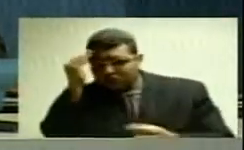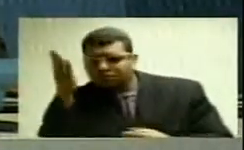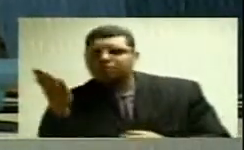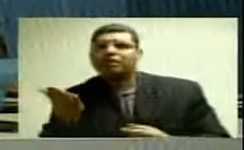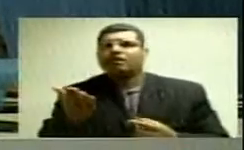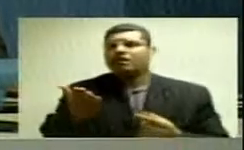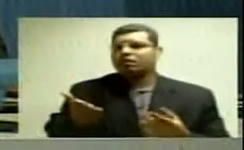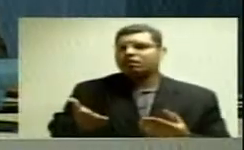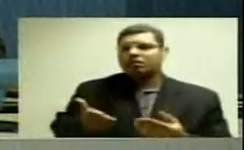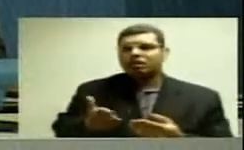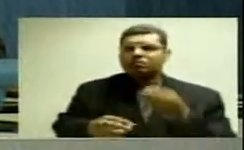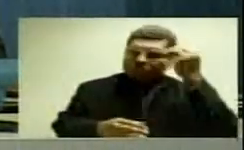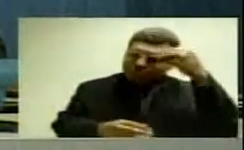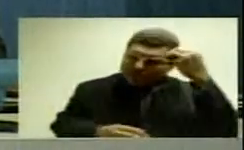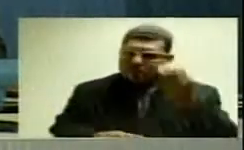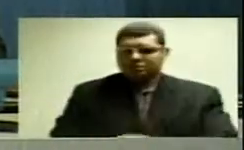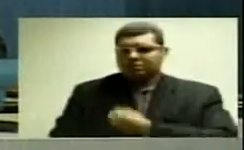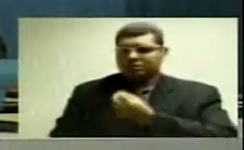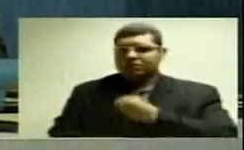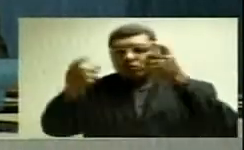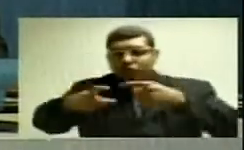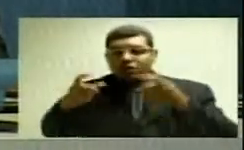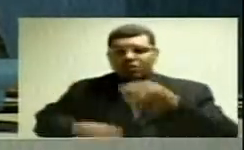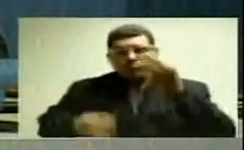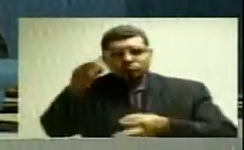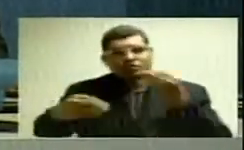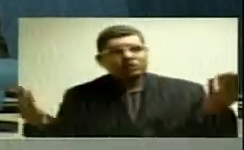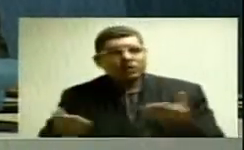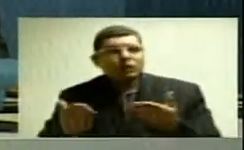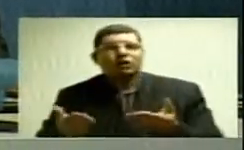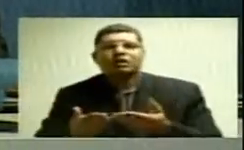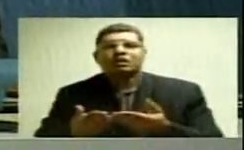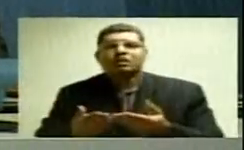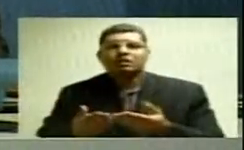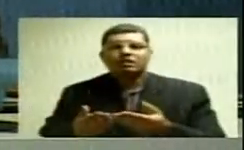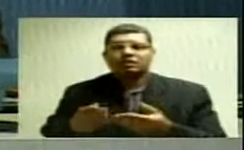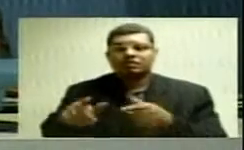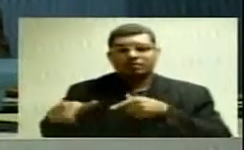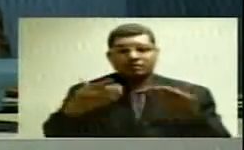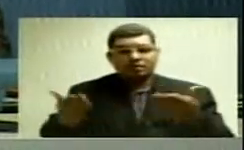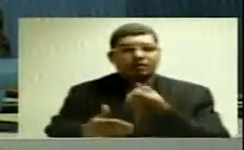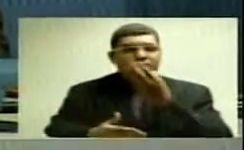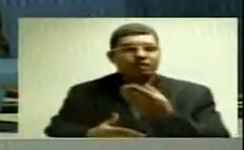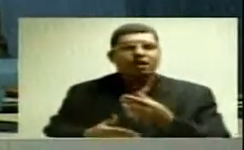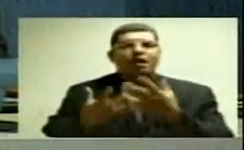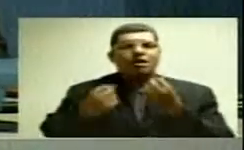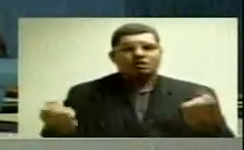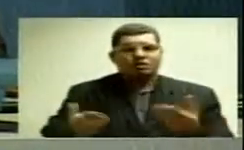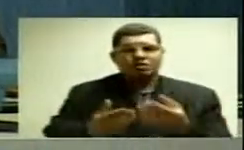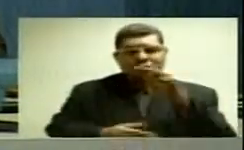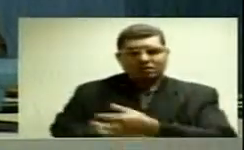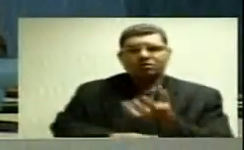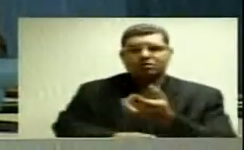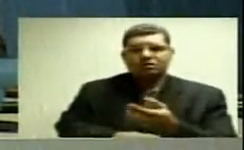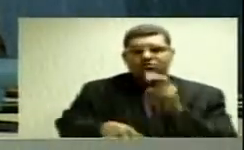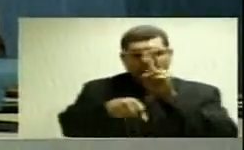poder judiciário, a experiência de vida no ambiente judiciário dos membros daquela corte permitem a eles